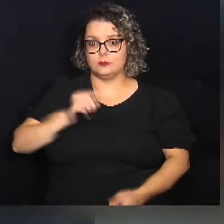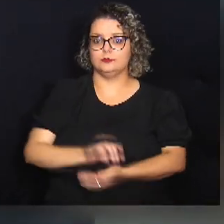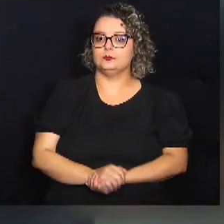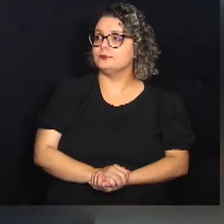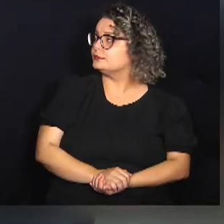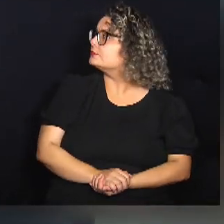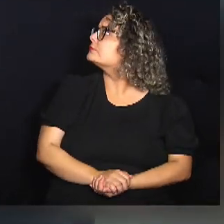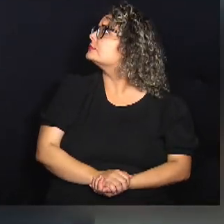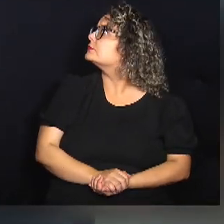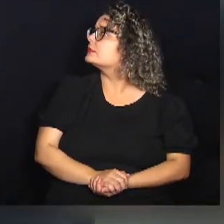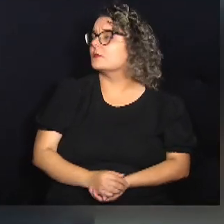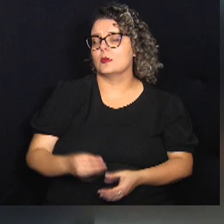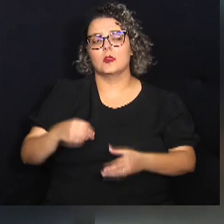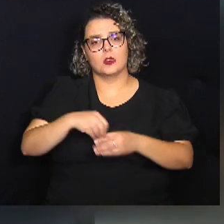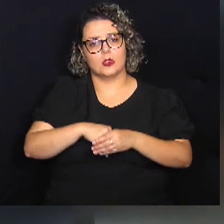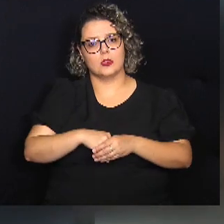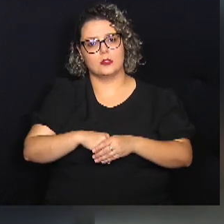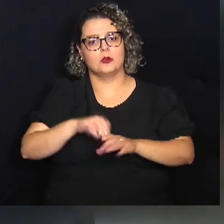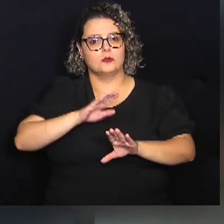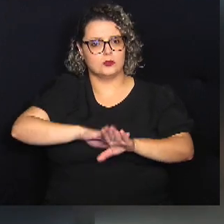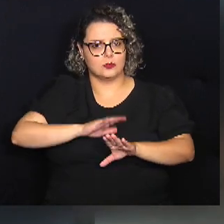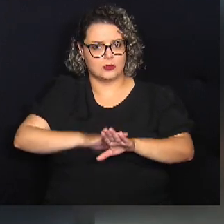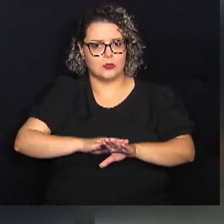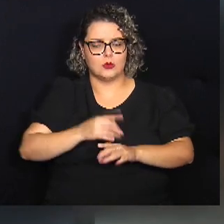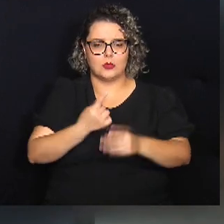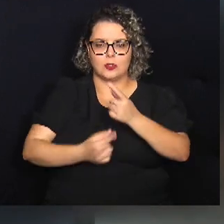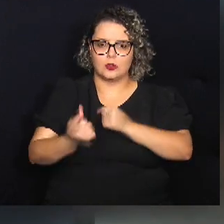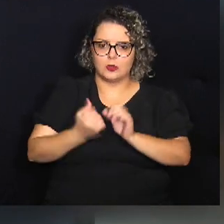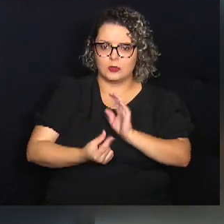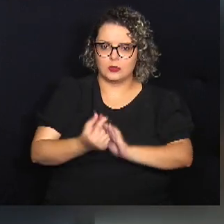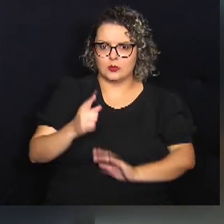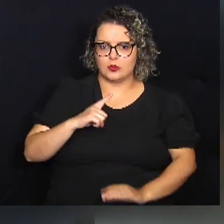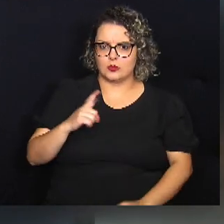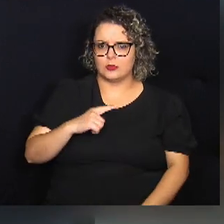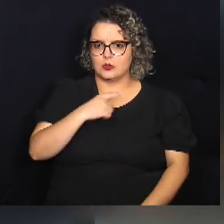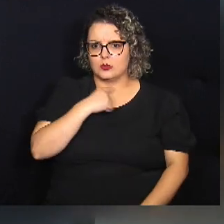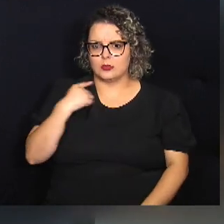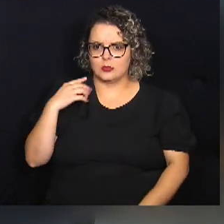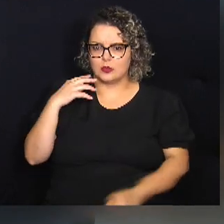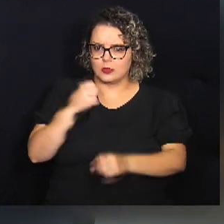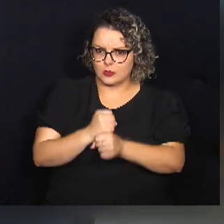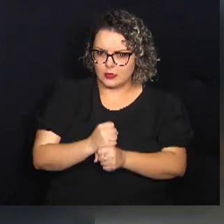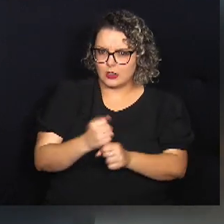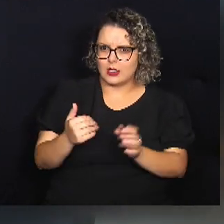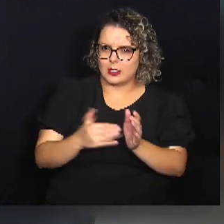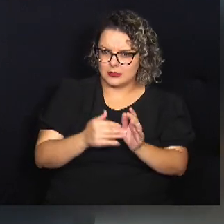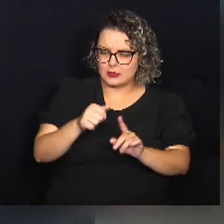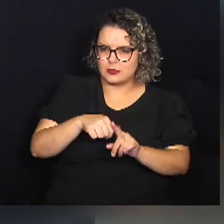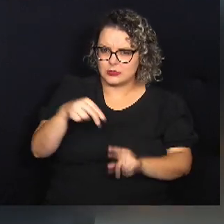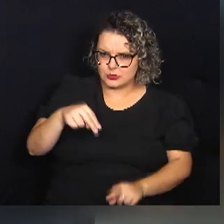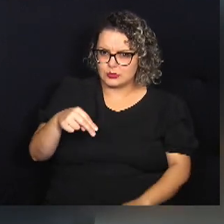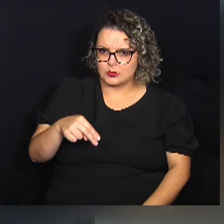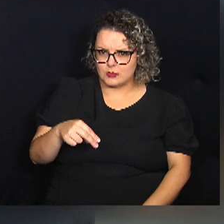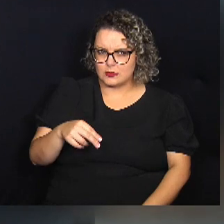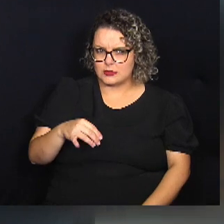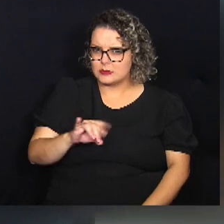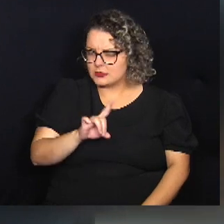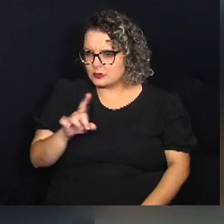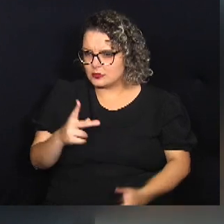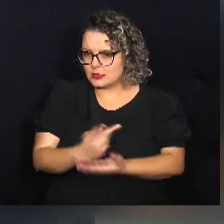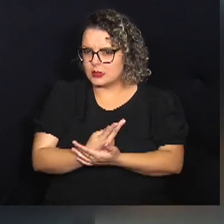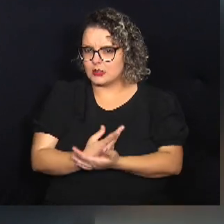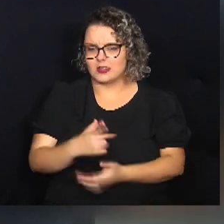do exercício, o orçamento ele tem um prazo de fechar, se eu não me engano, que é novembro, né? A gente poderia ter